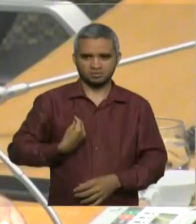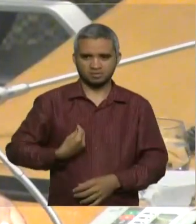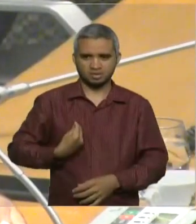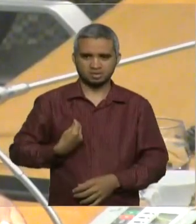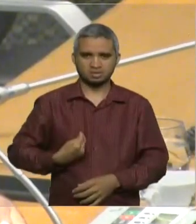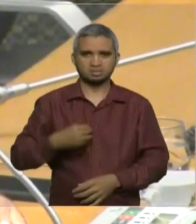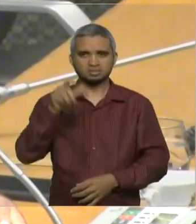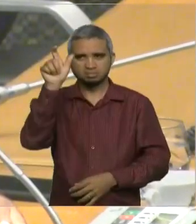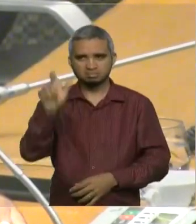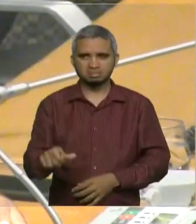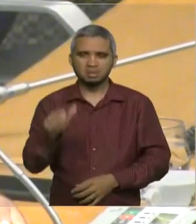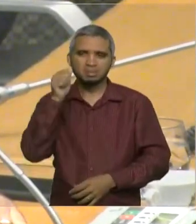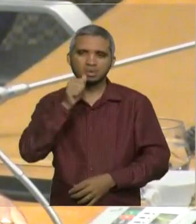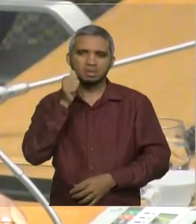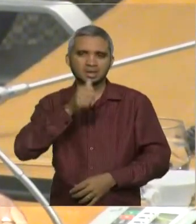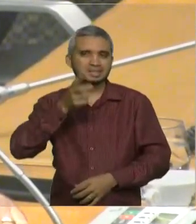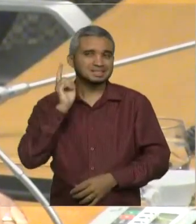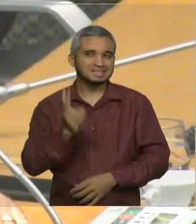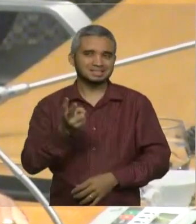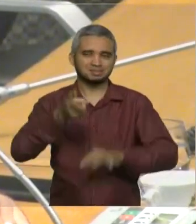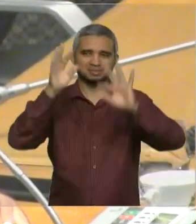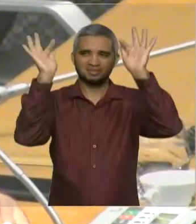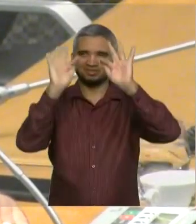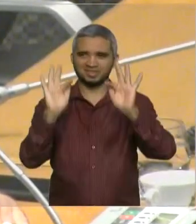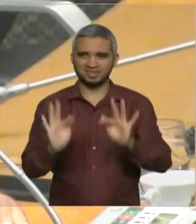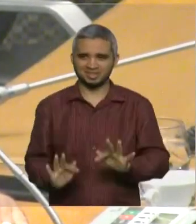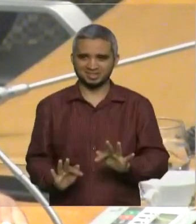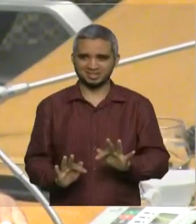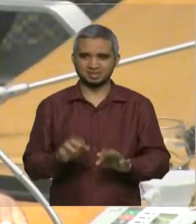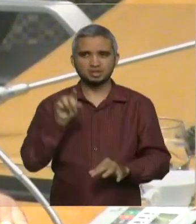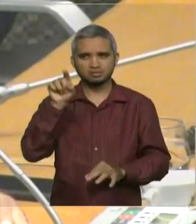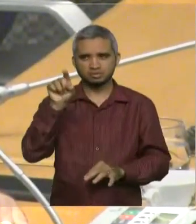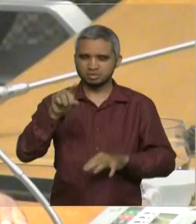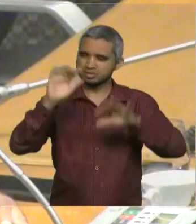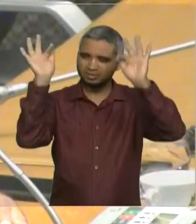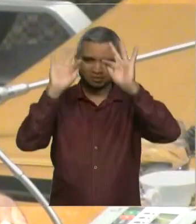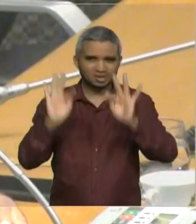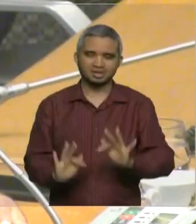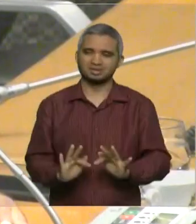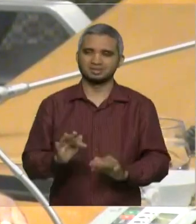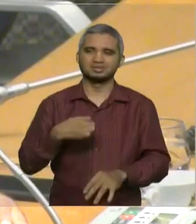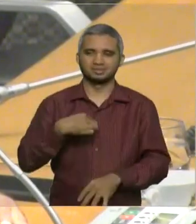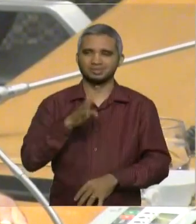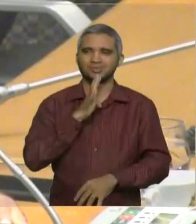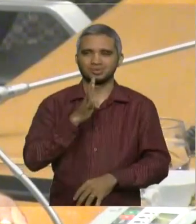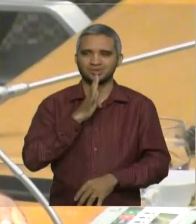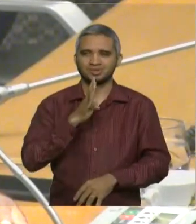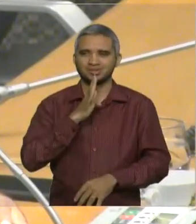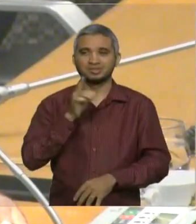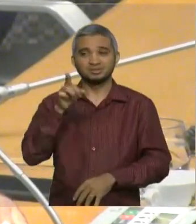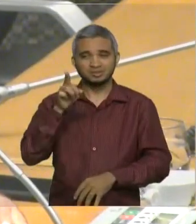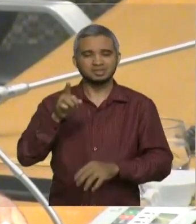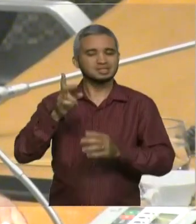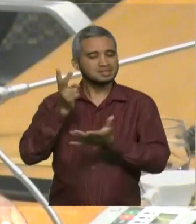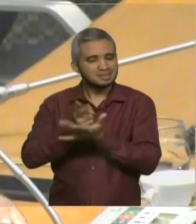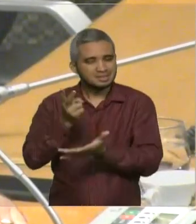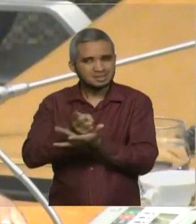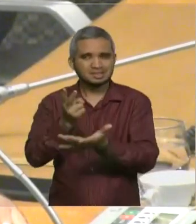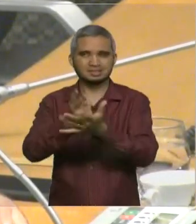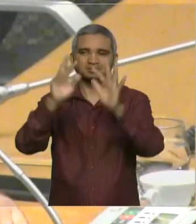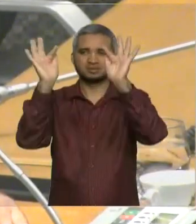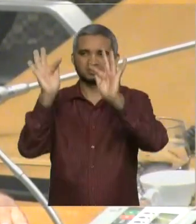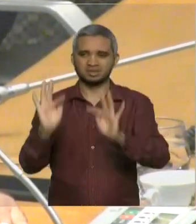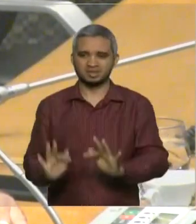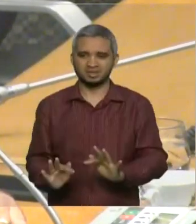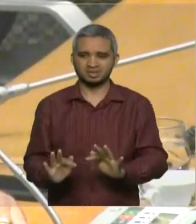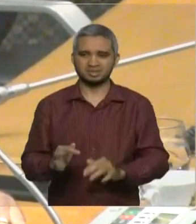feliz. A senhora é feliz. Apesar de todas as dificuldades que passa. Sempre foi. Eu não vou lhe dizer há quanto tempo eu lhe conheço, que vão